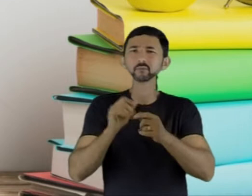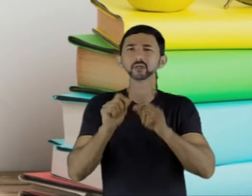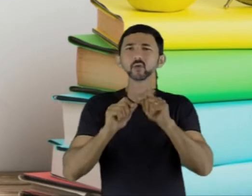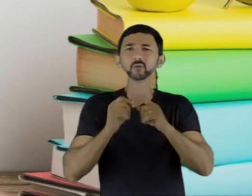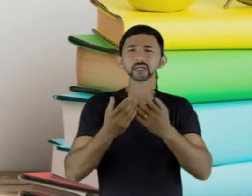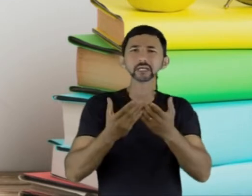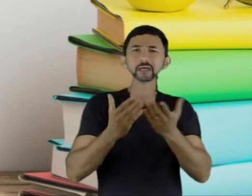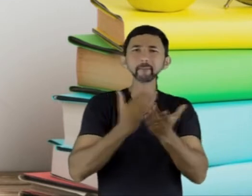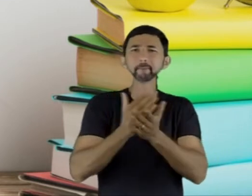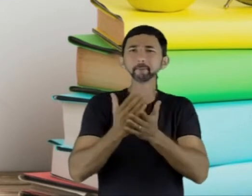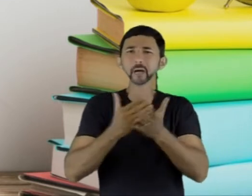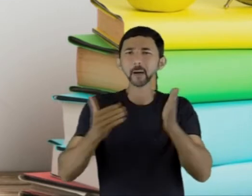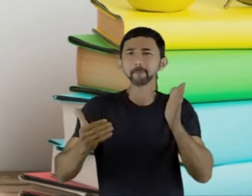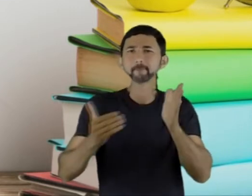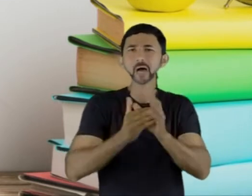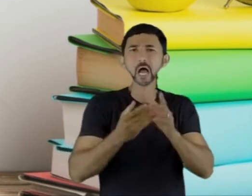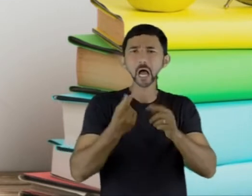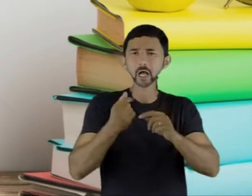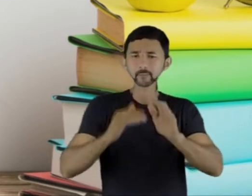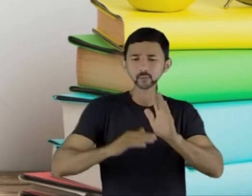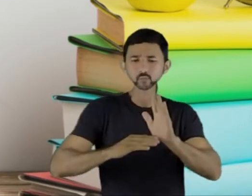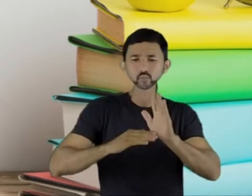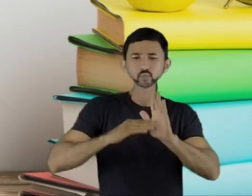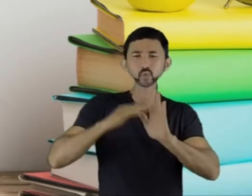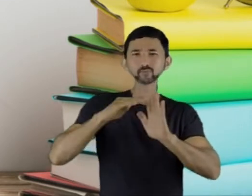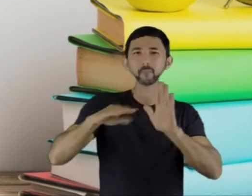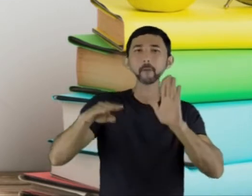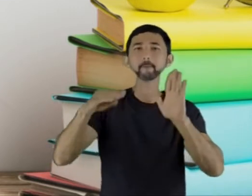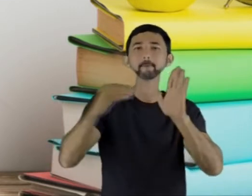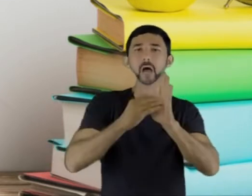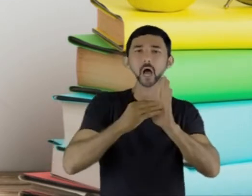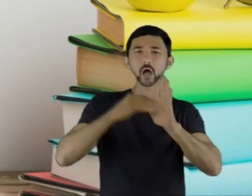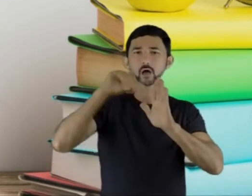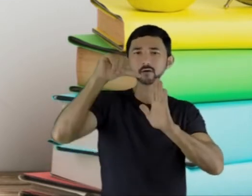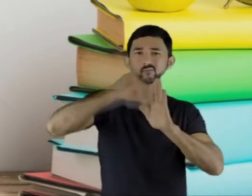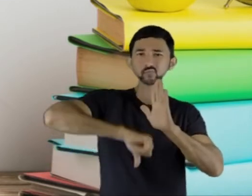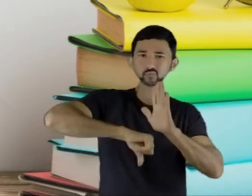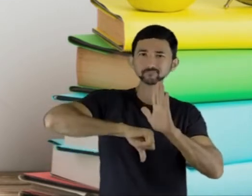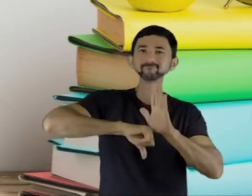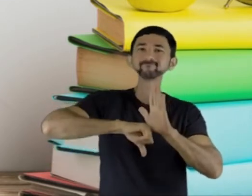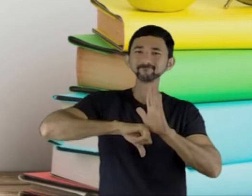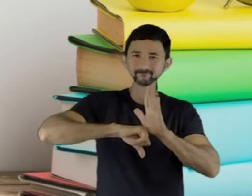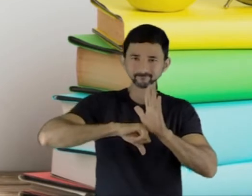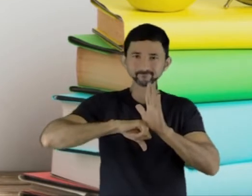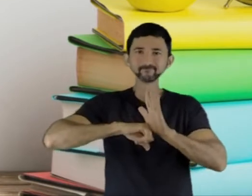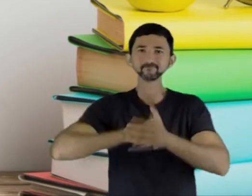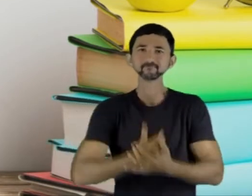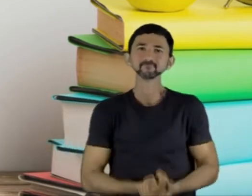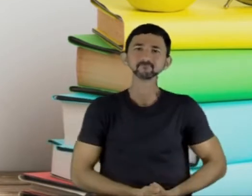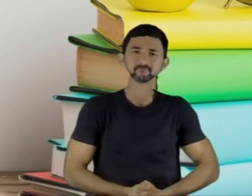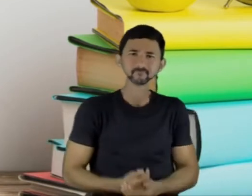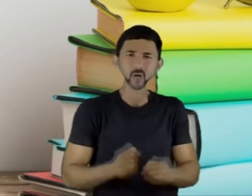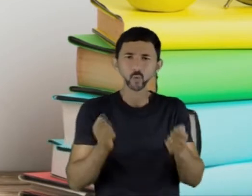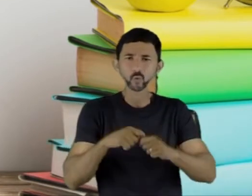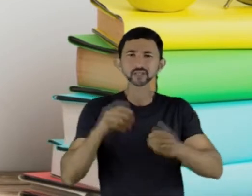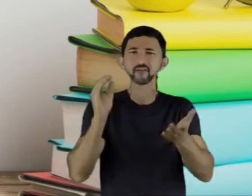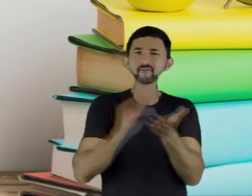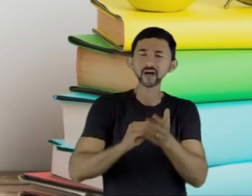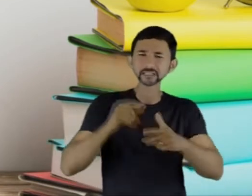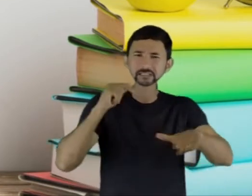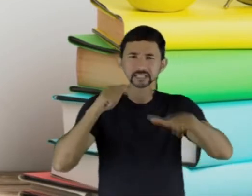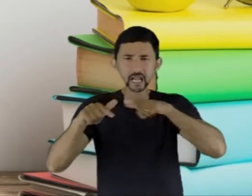ruptura periódica do equilíbrio entre produção e consumo, que traz como consequência